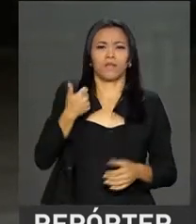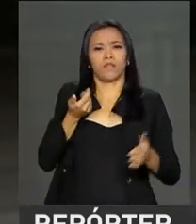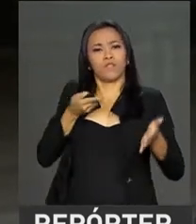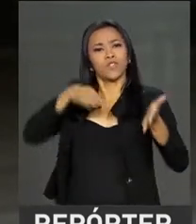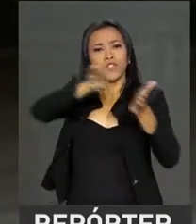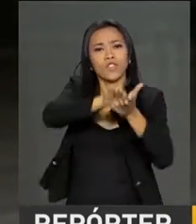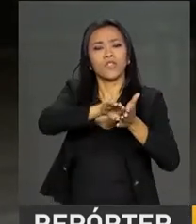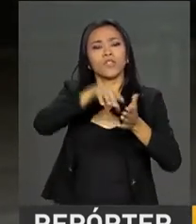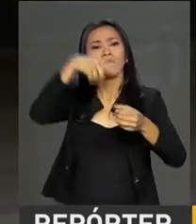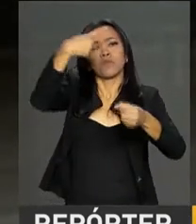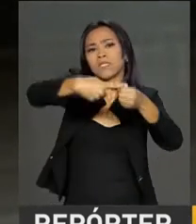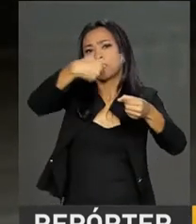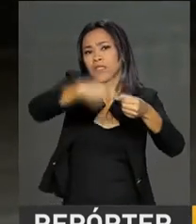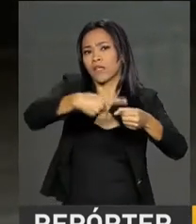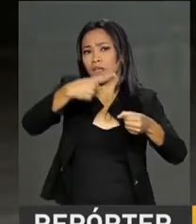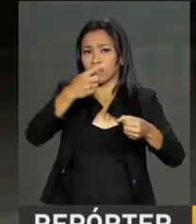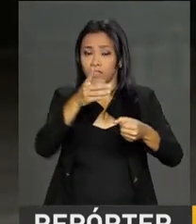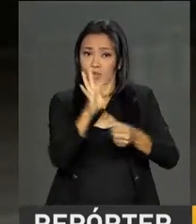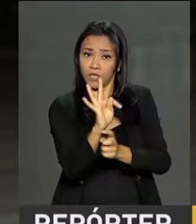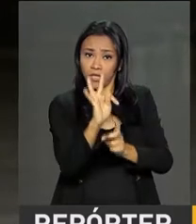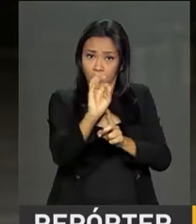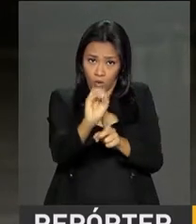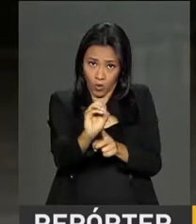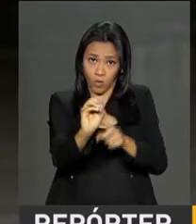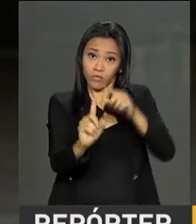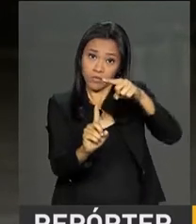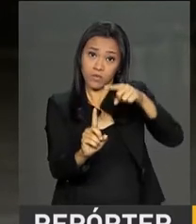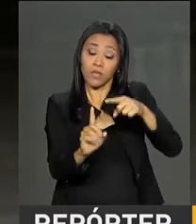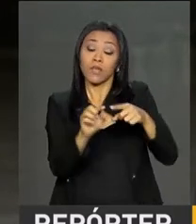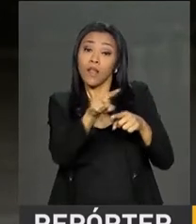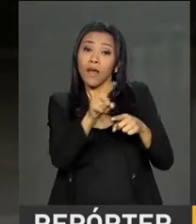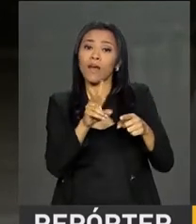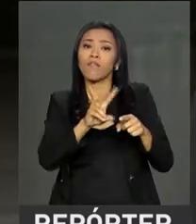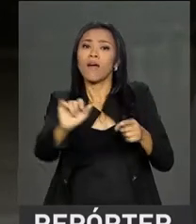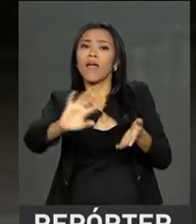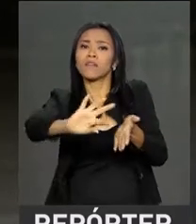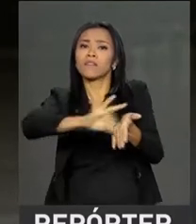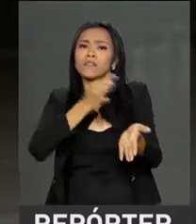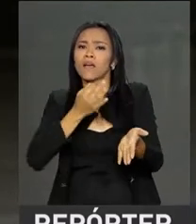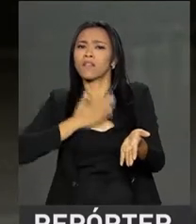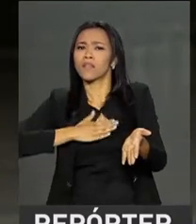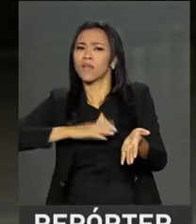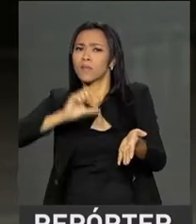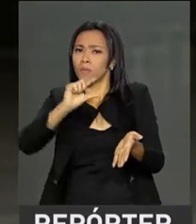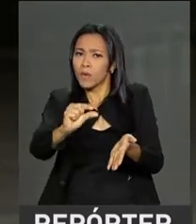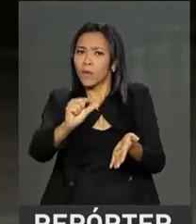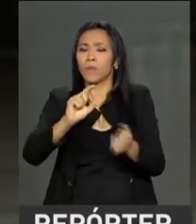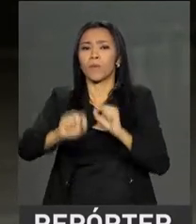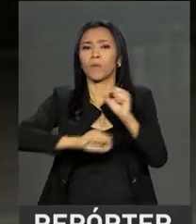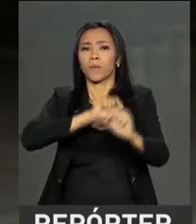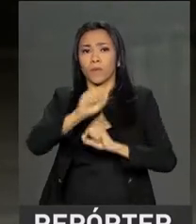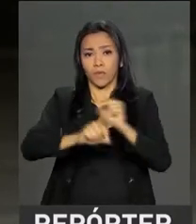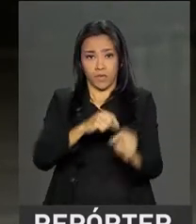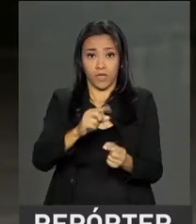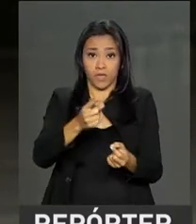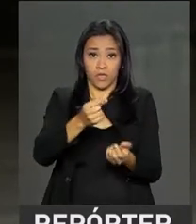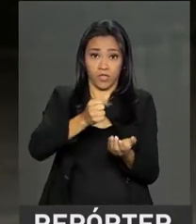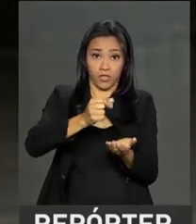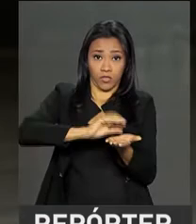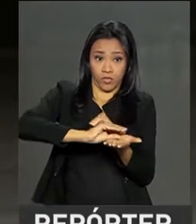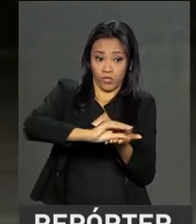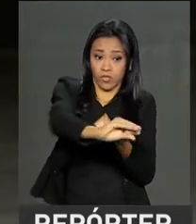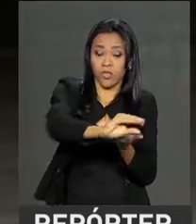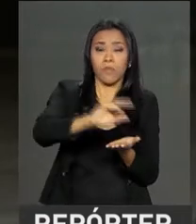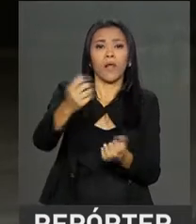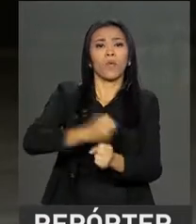em xambioá no tocantins onde ele vai assinar daqui a pouquinho a ordem de serviço para a construção de uma